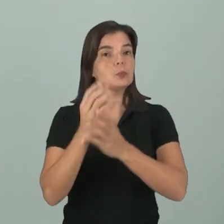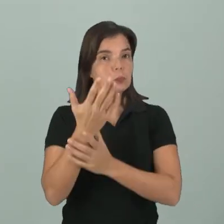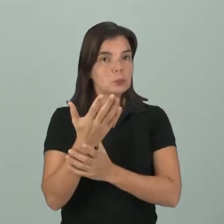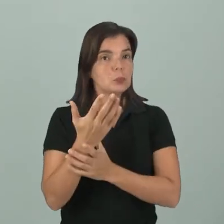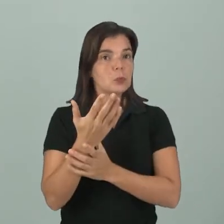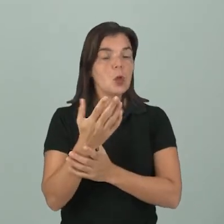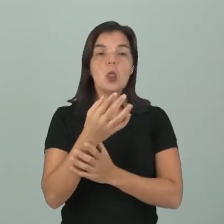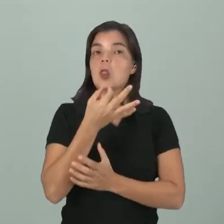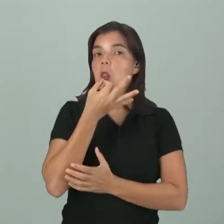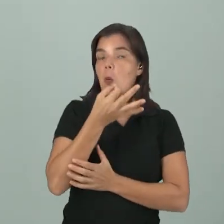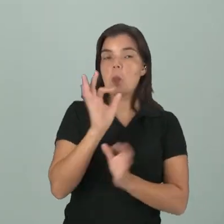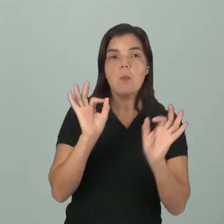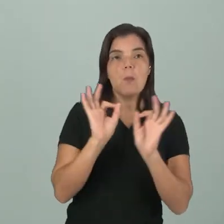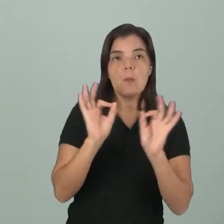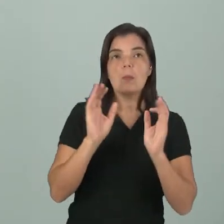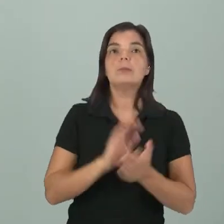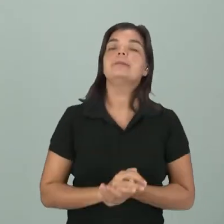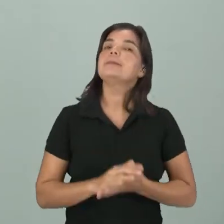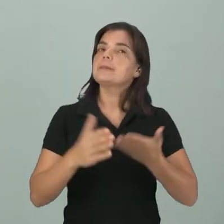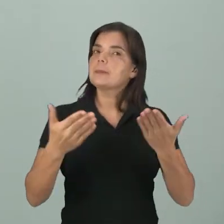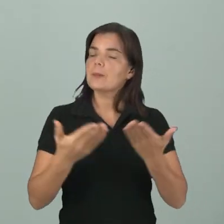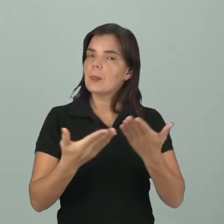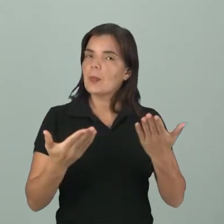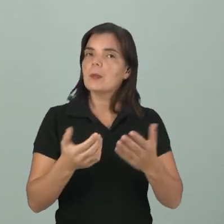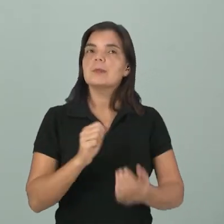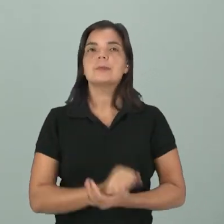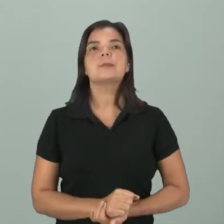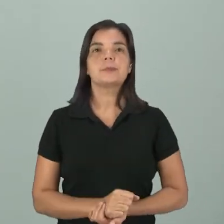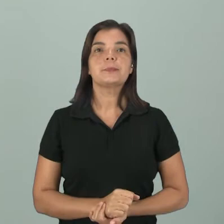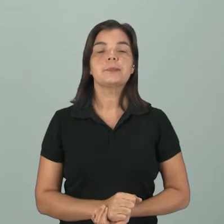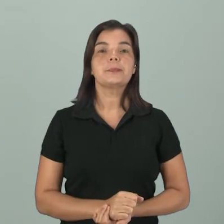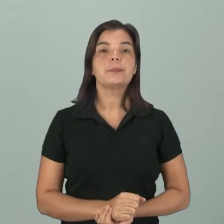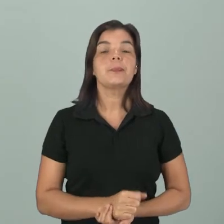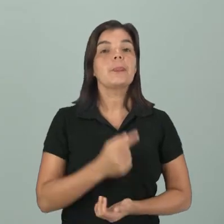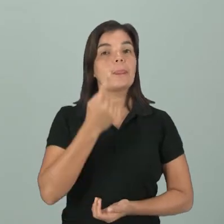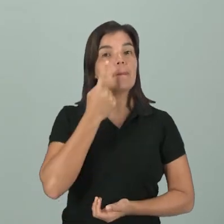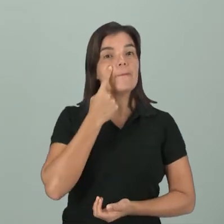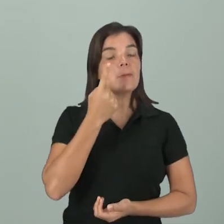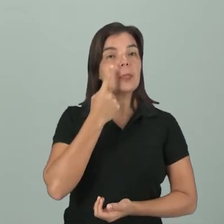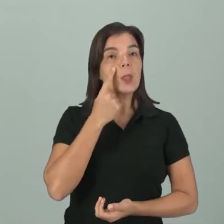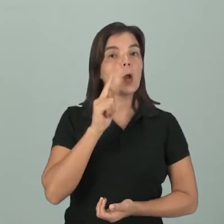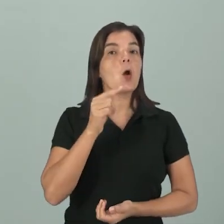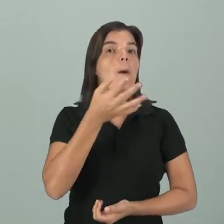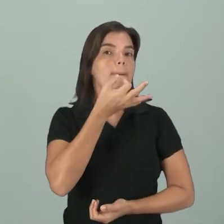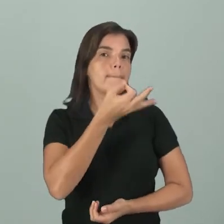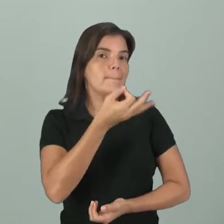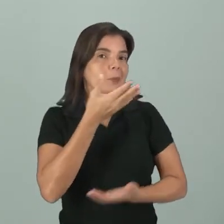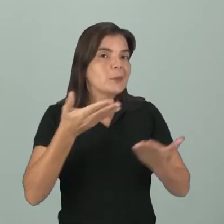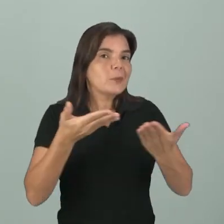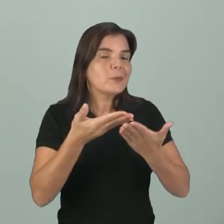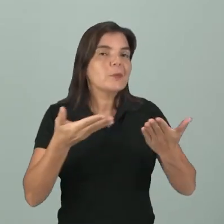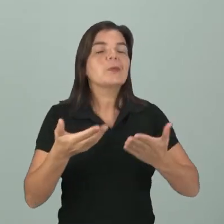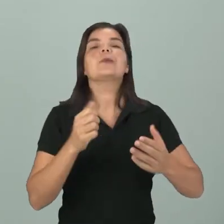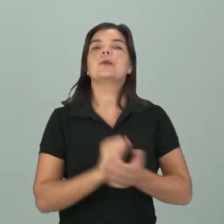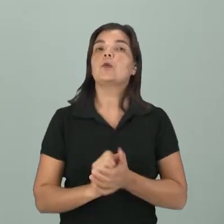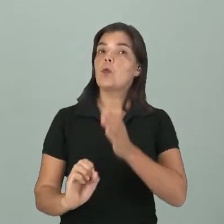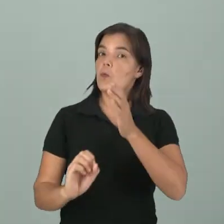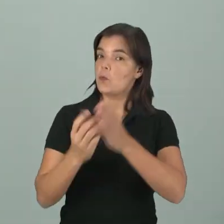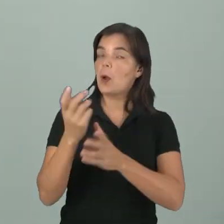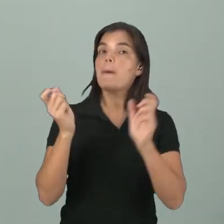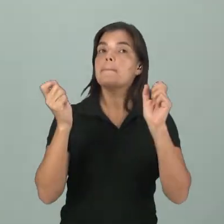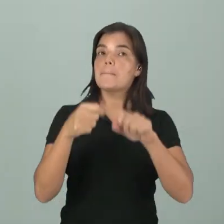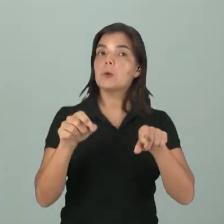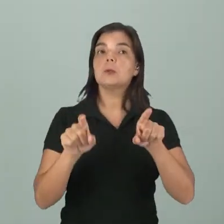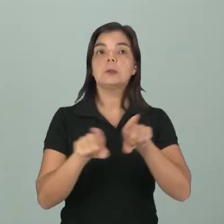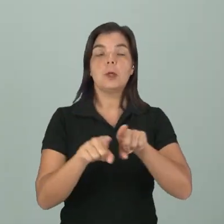fatos e não opinião. Agora, nós vamos verificar opiniões. Um fato pode